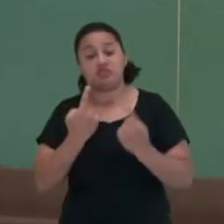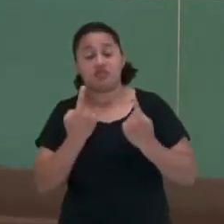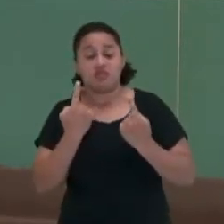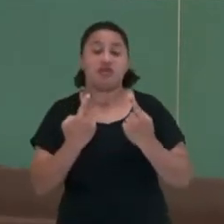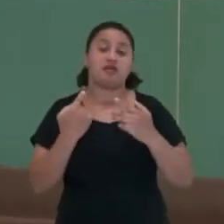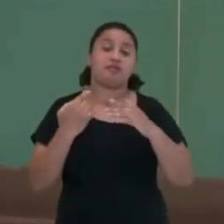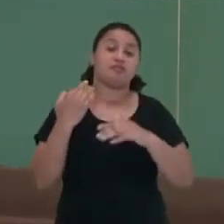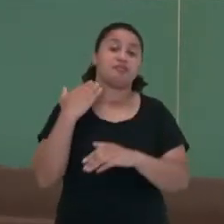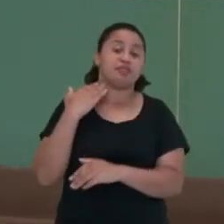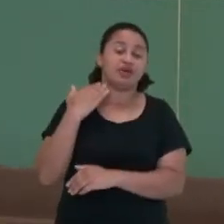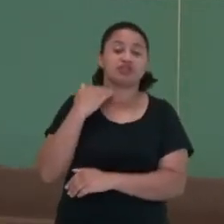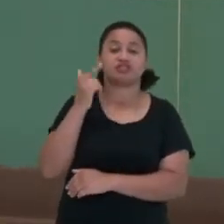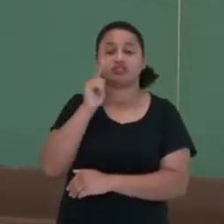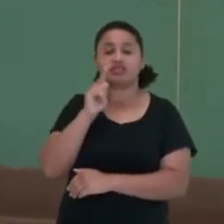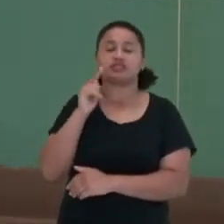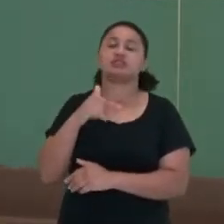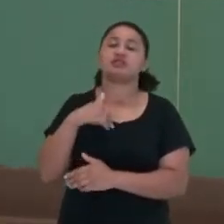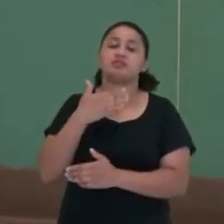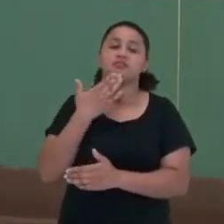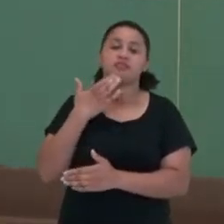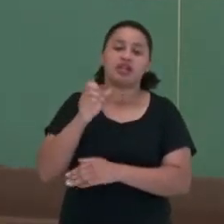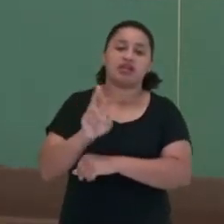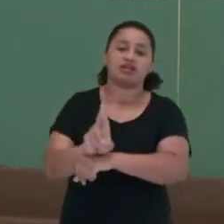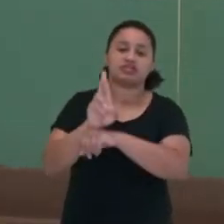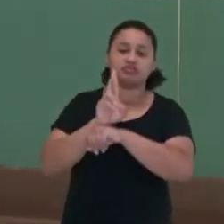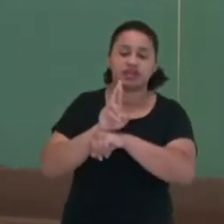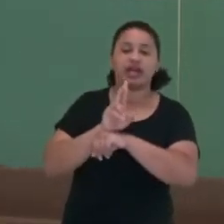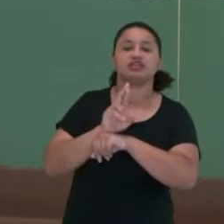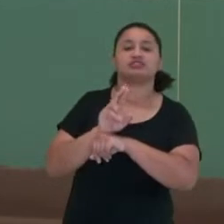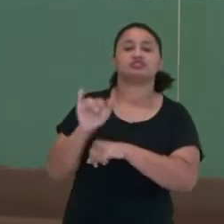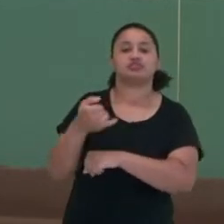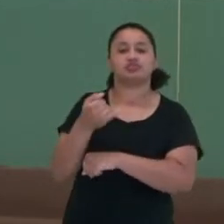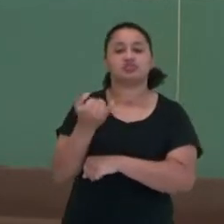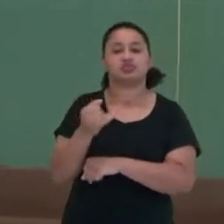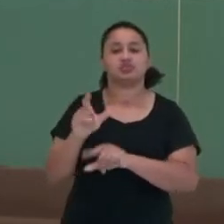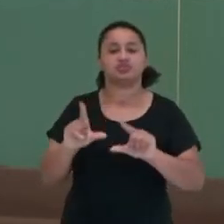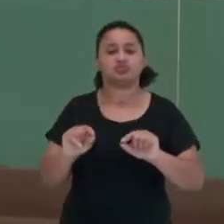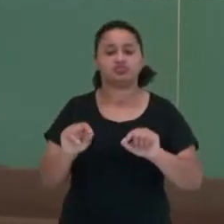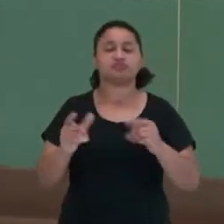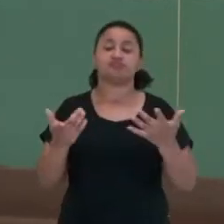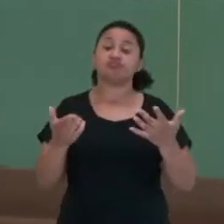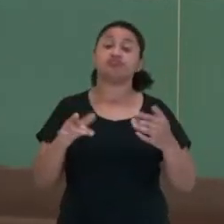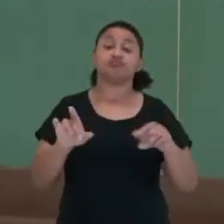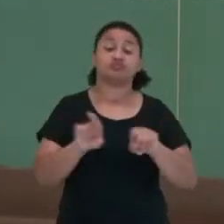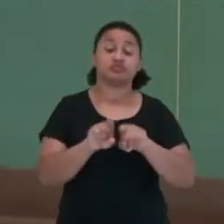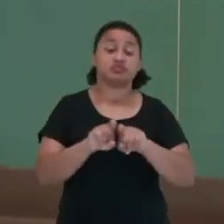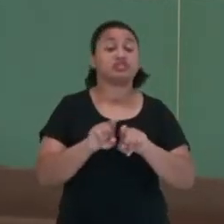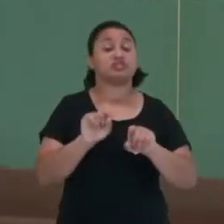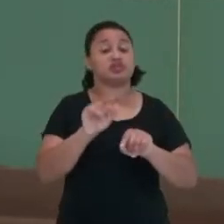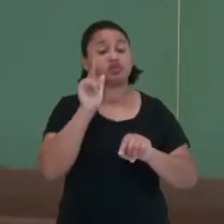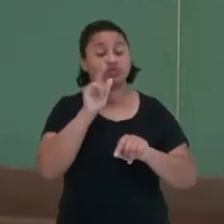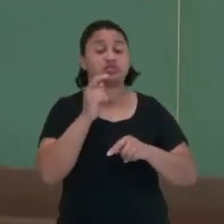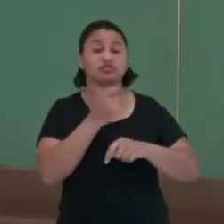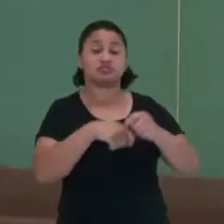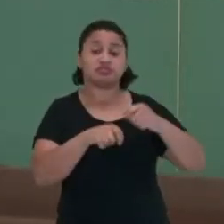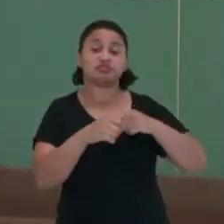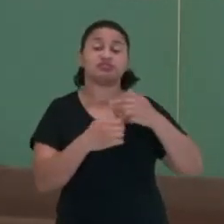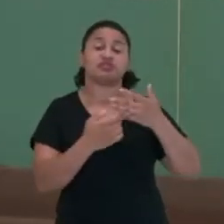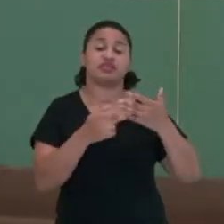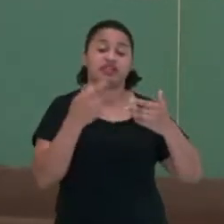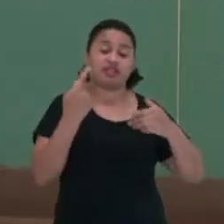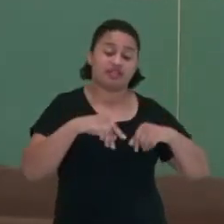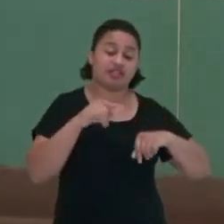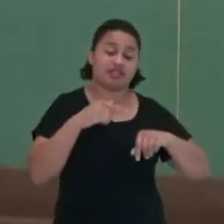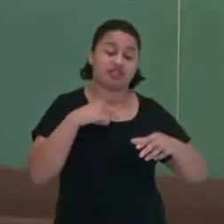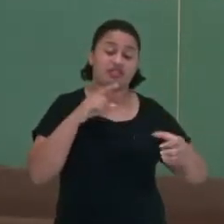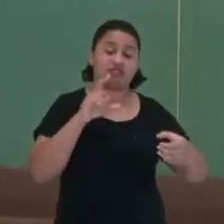ter melhor financiamento, se ele vai manter os seus negócios atrelado àquele